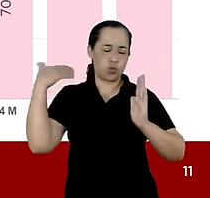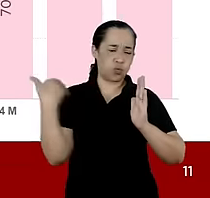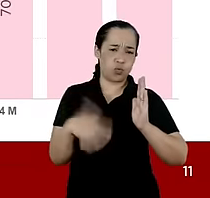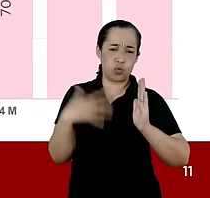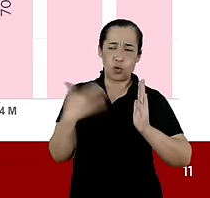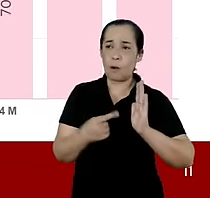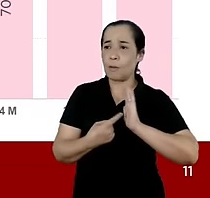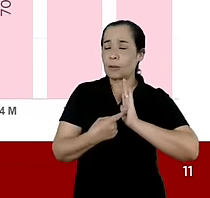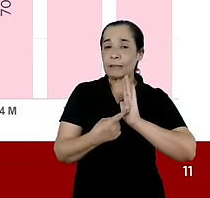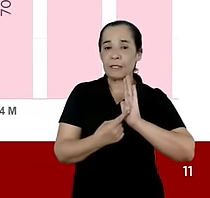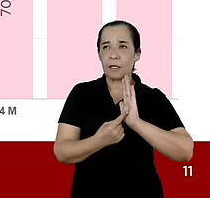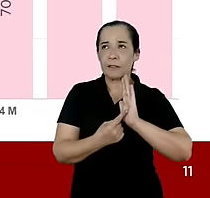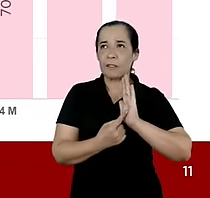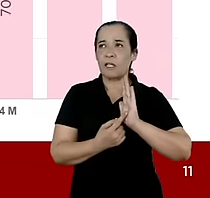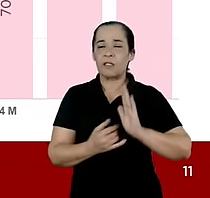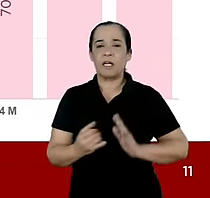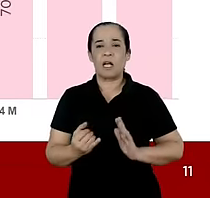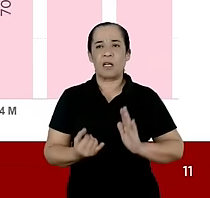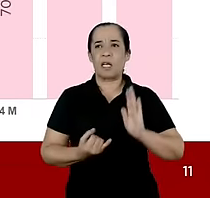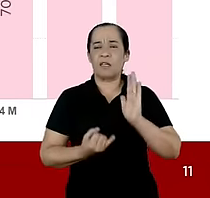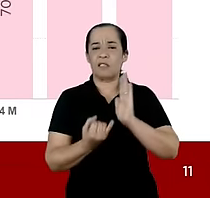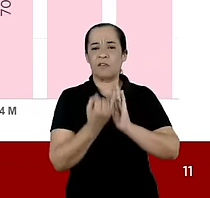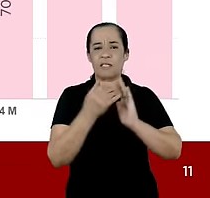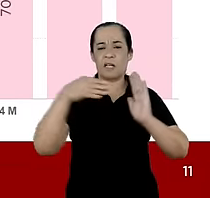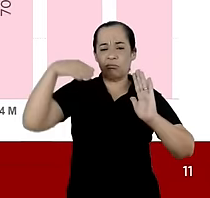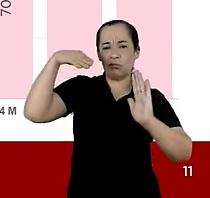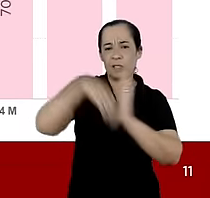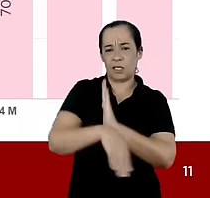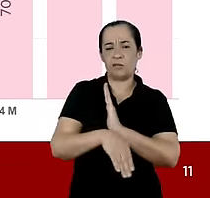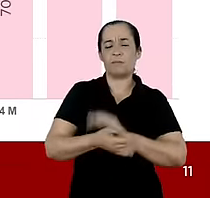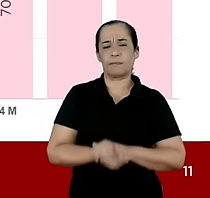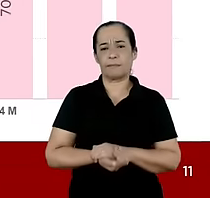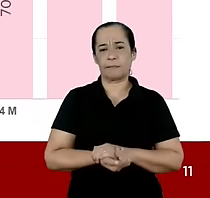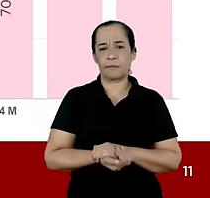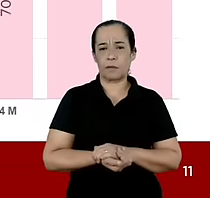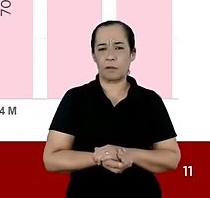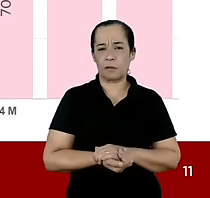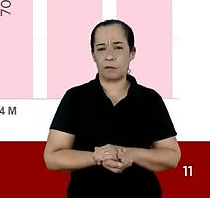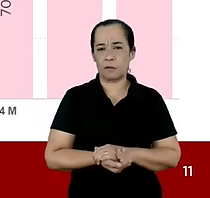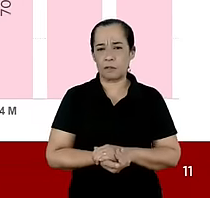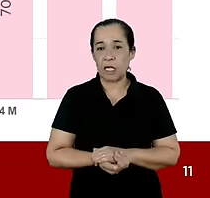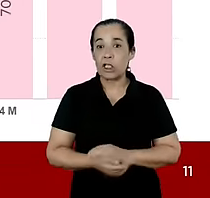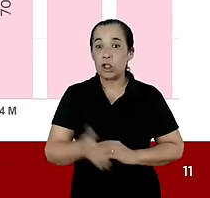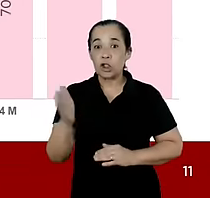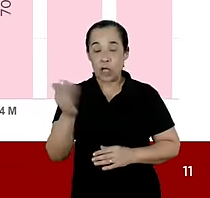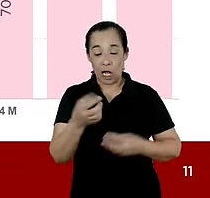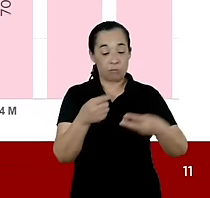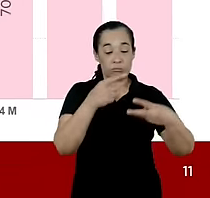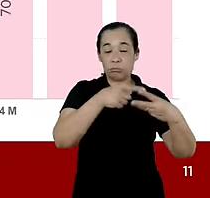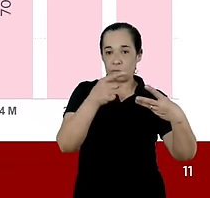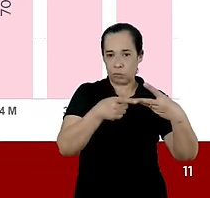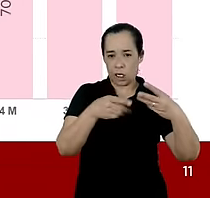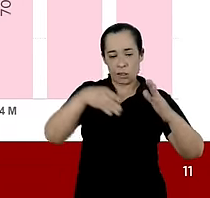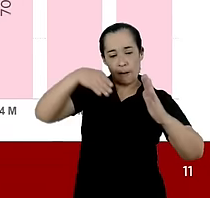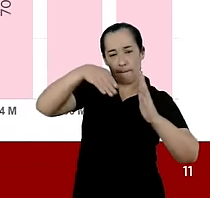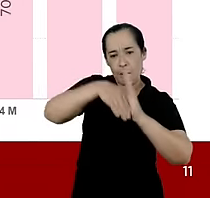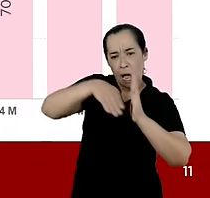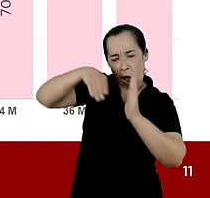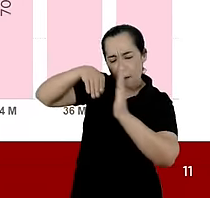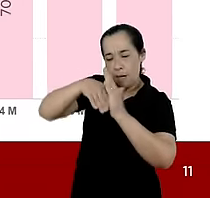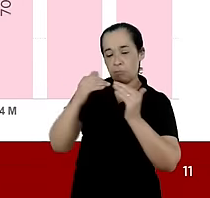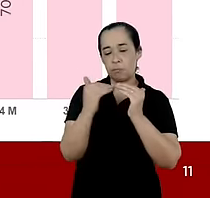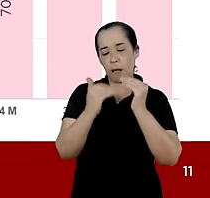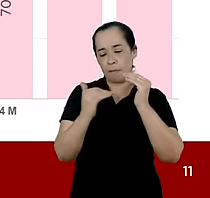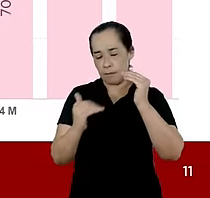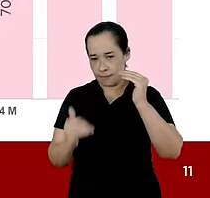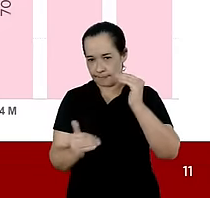já países consistentemente em processo de queda como eu f aqui países já com mais de três quedas já realizadas o momento histórico quando a